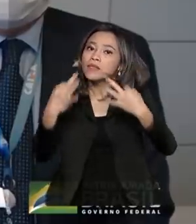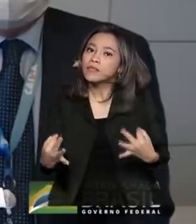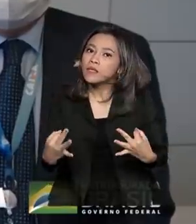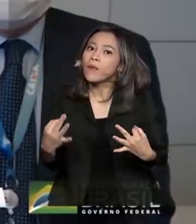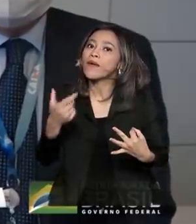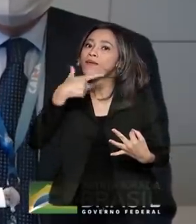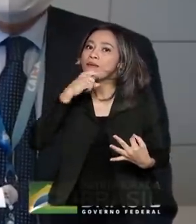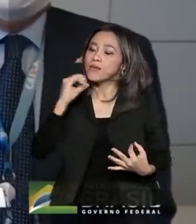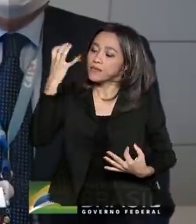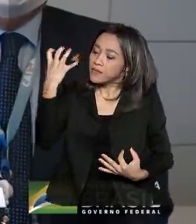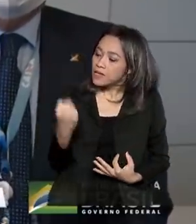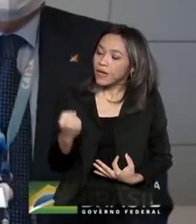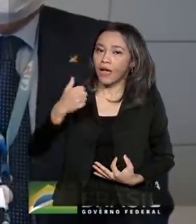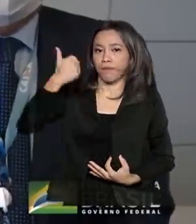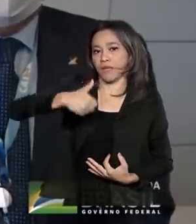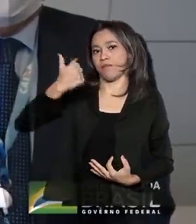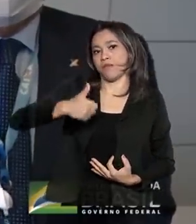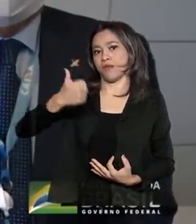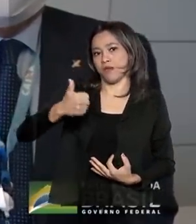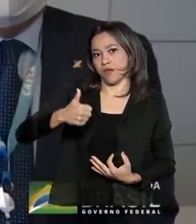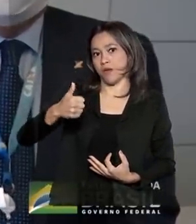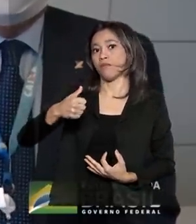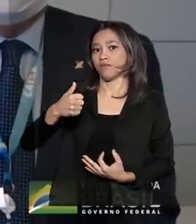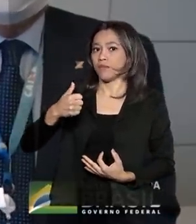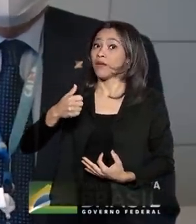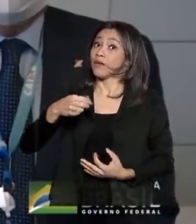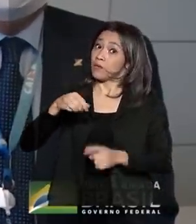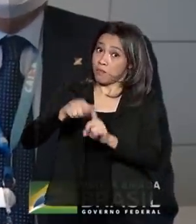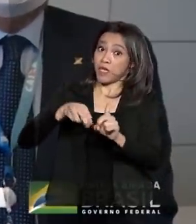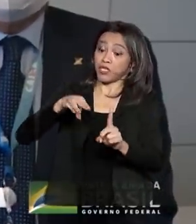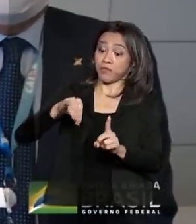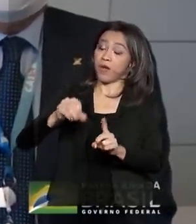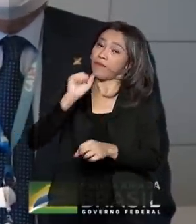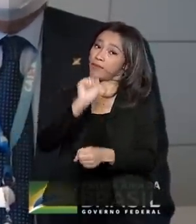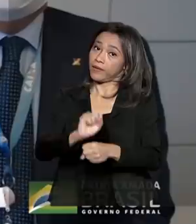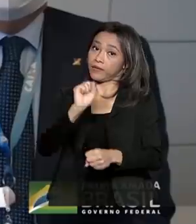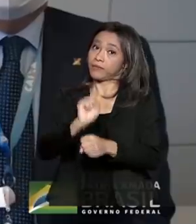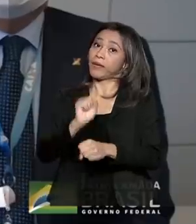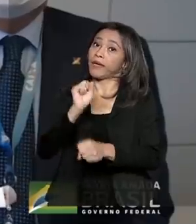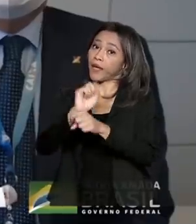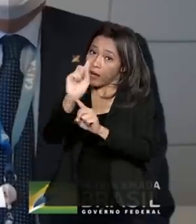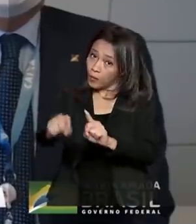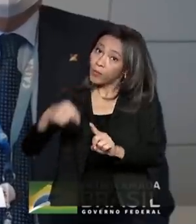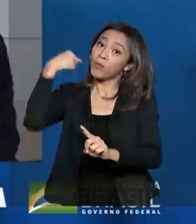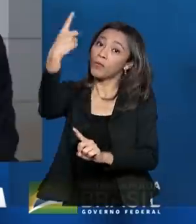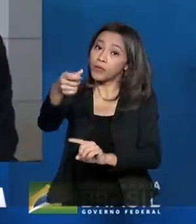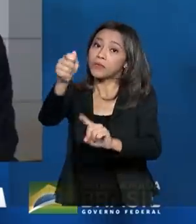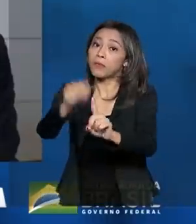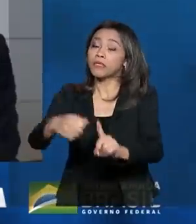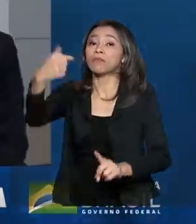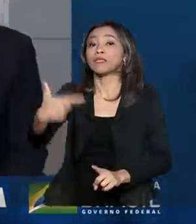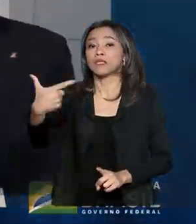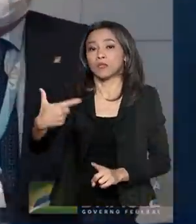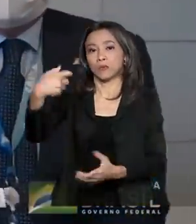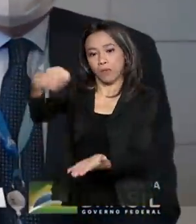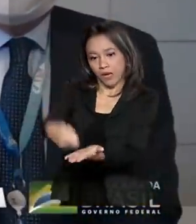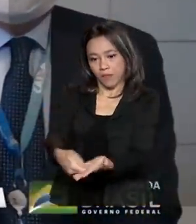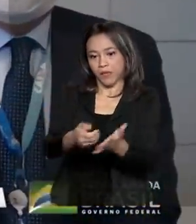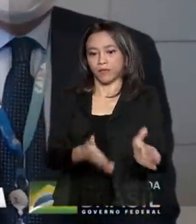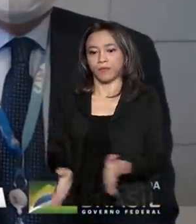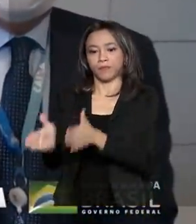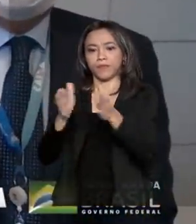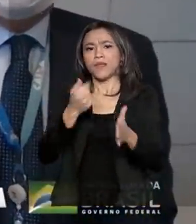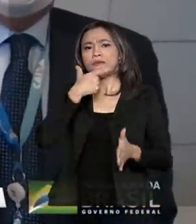sacar a primeira parcela só em maio vai ter que esperar o mês que vem para a segunda parcela. Quem recebeu a primeira